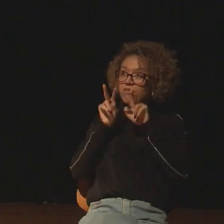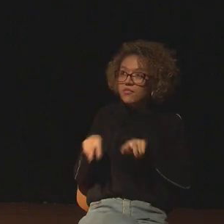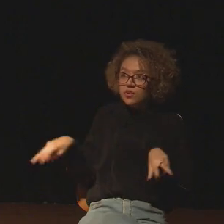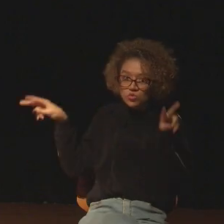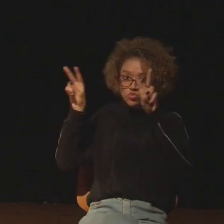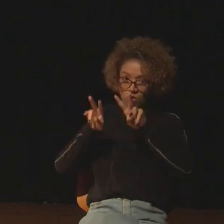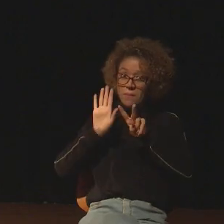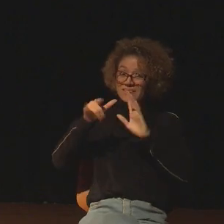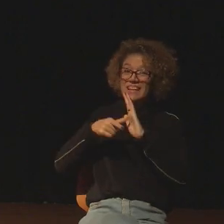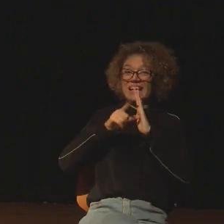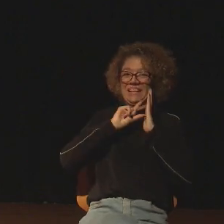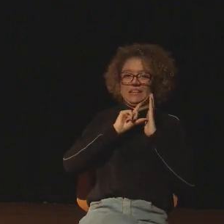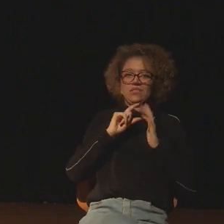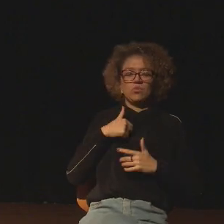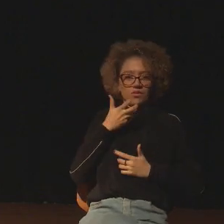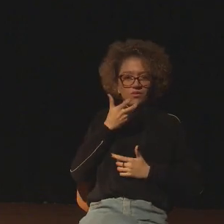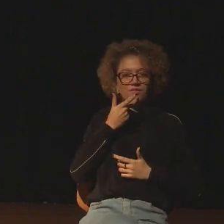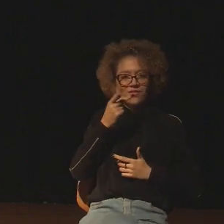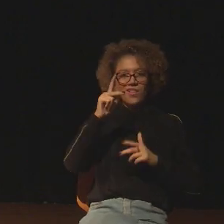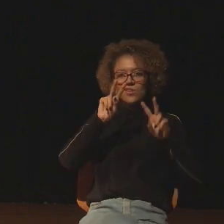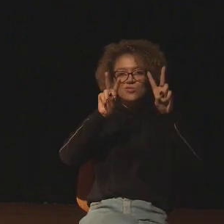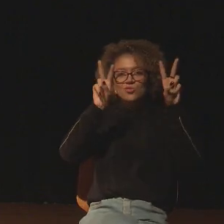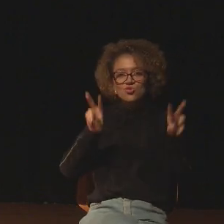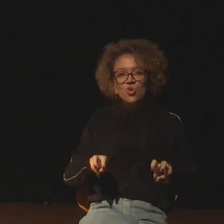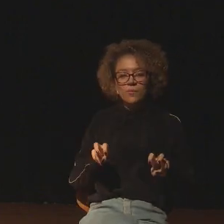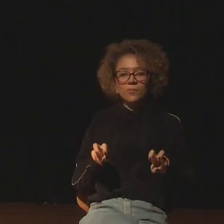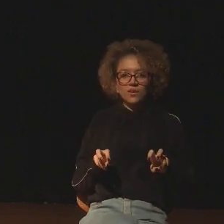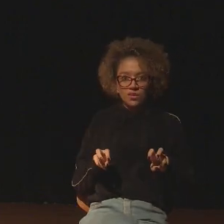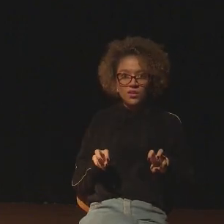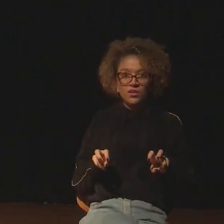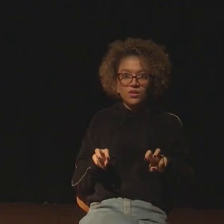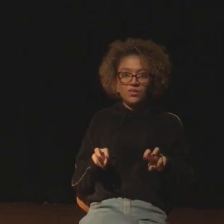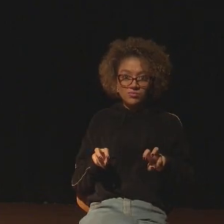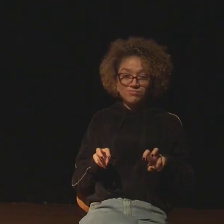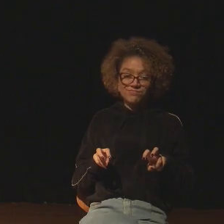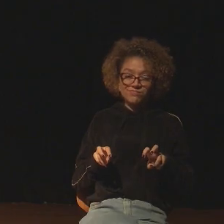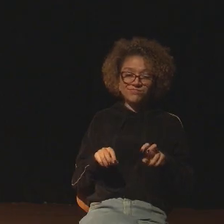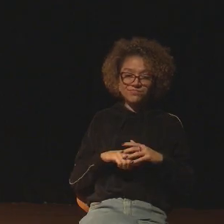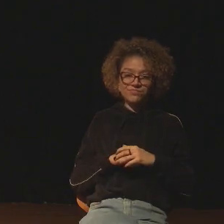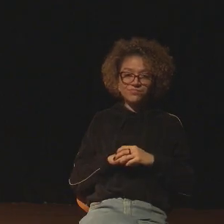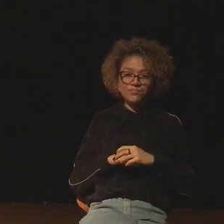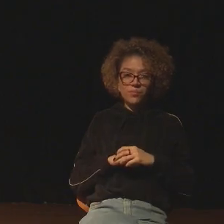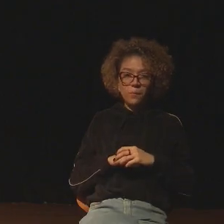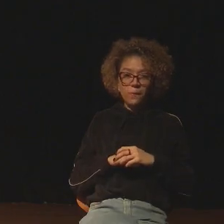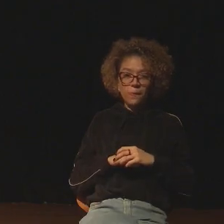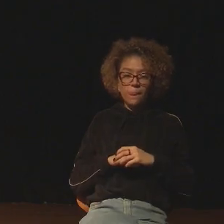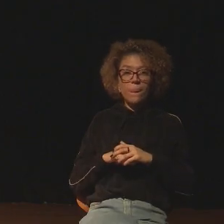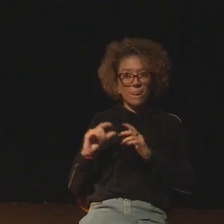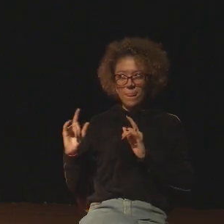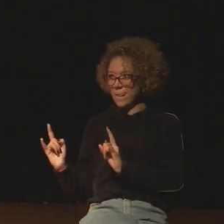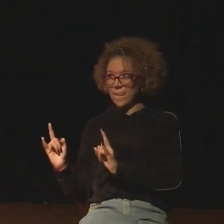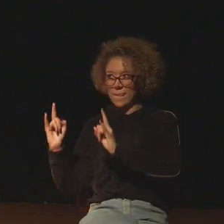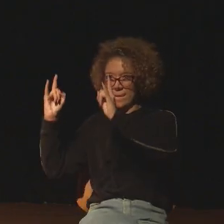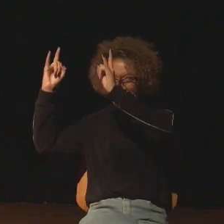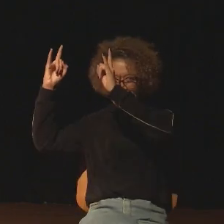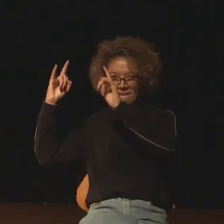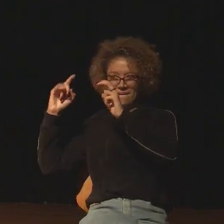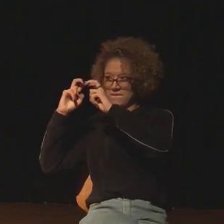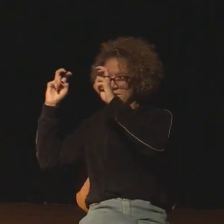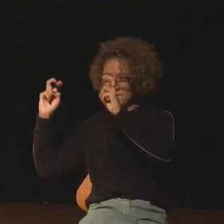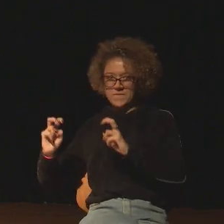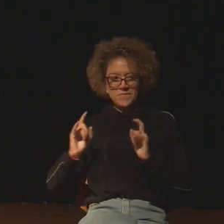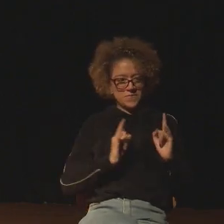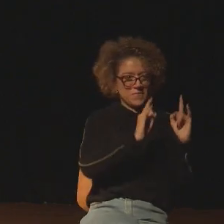gostaria de destacar, que são, primeiro, a conexão que isso gera entre os edifícios, né, criando uma área